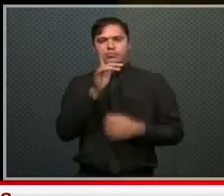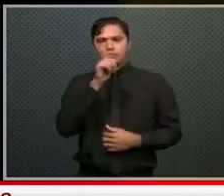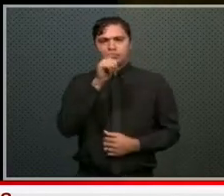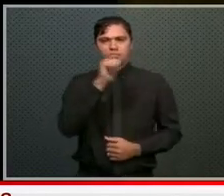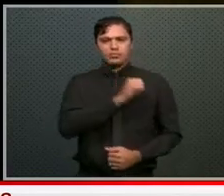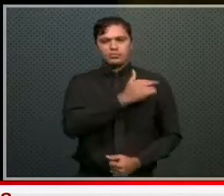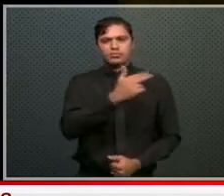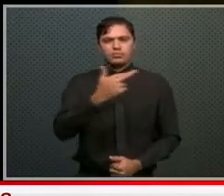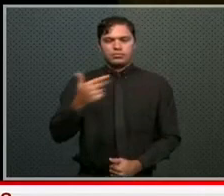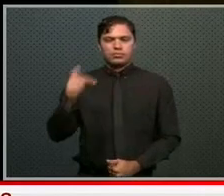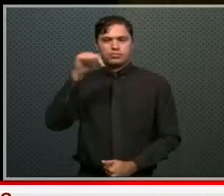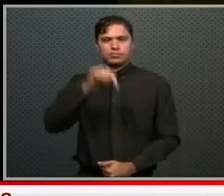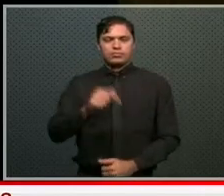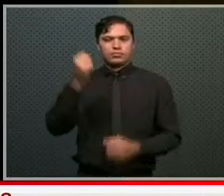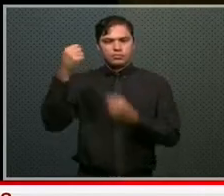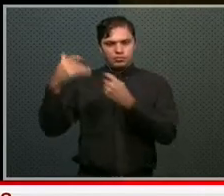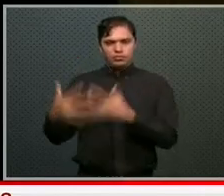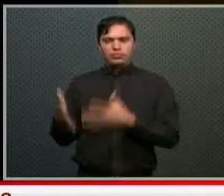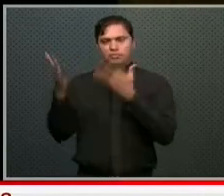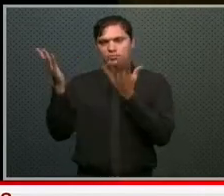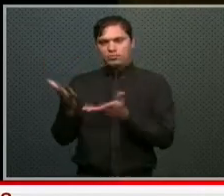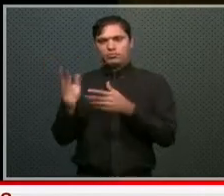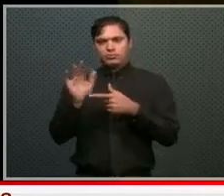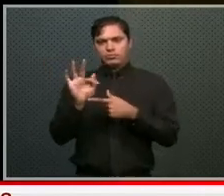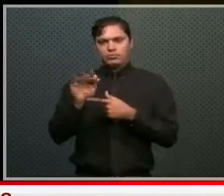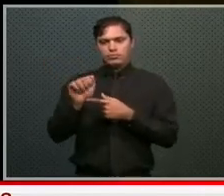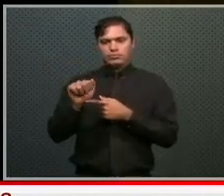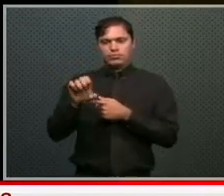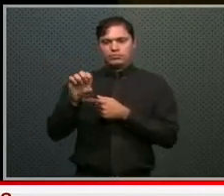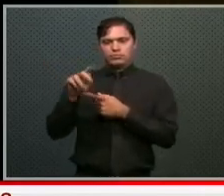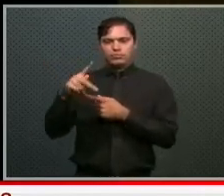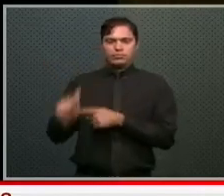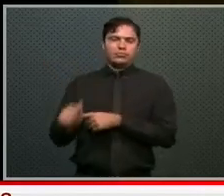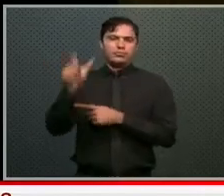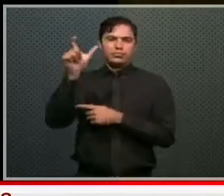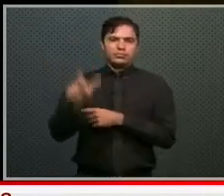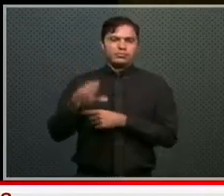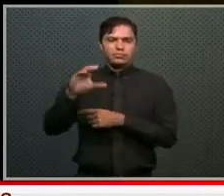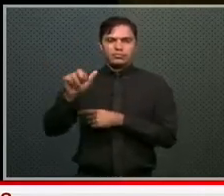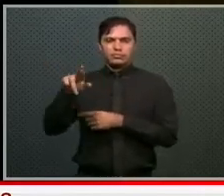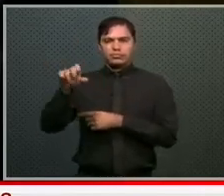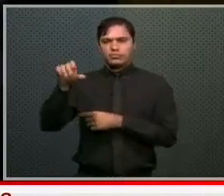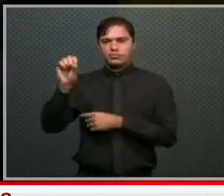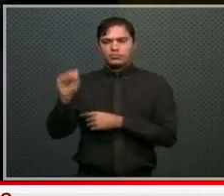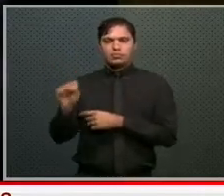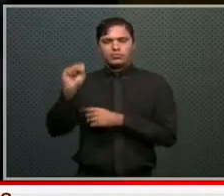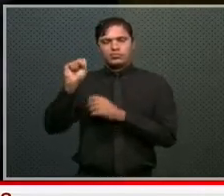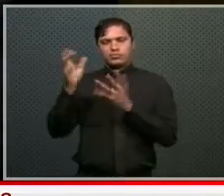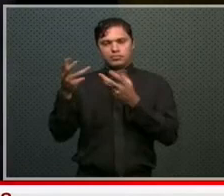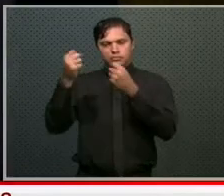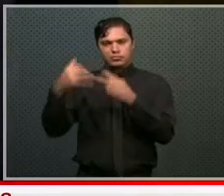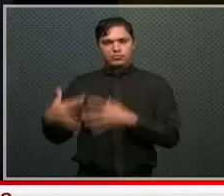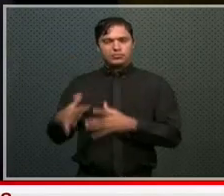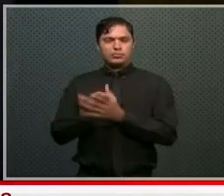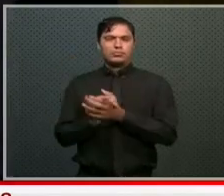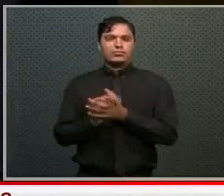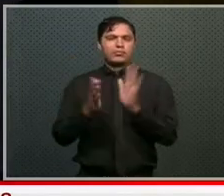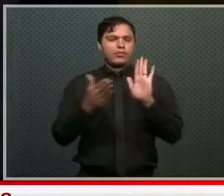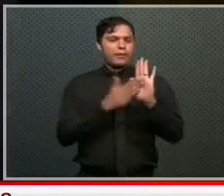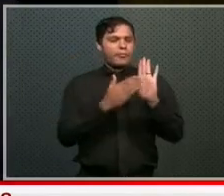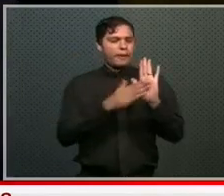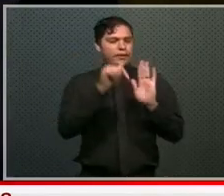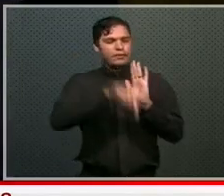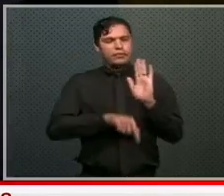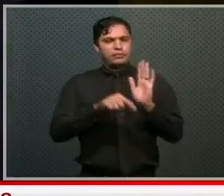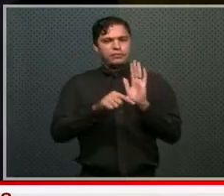elementos que foi muito bem esgotado pela representação Rafael tá na fala do Carlos Fernandes Xavier mas também no propósito que foi muito bem